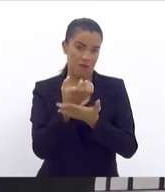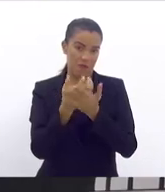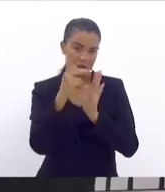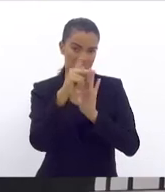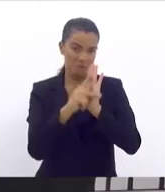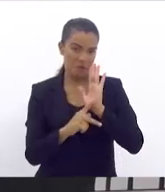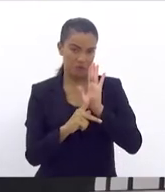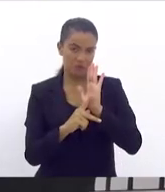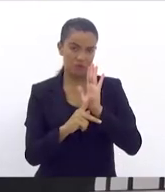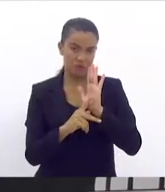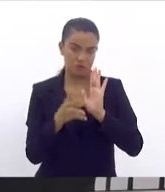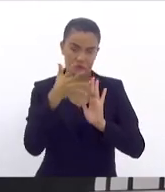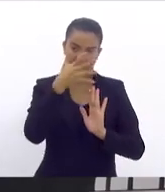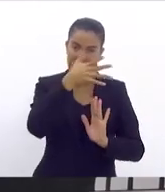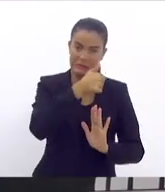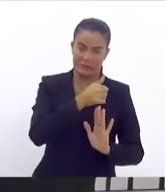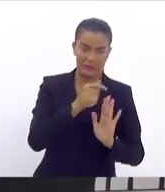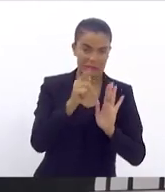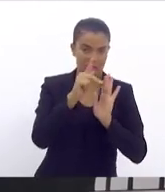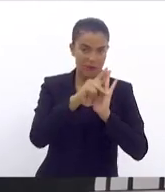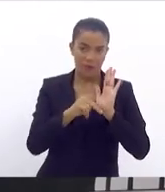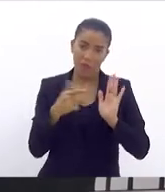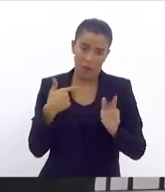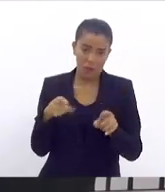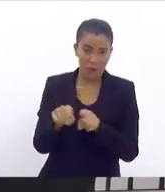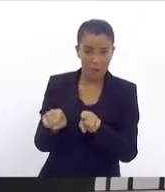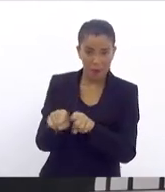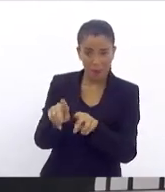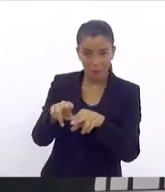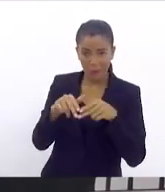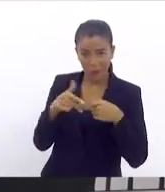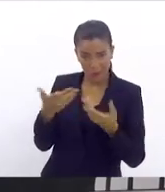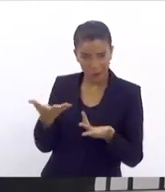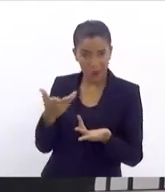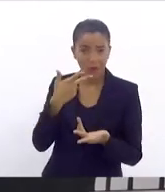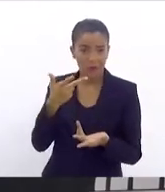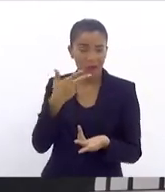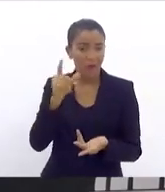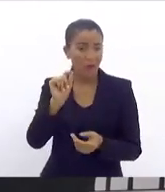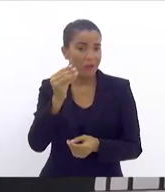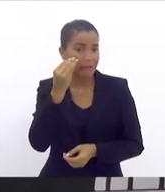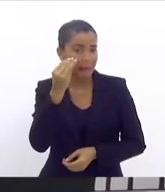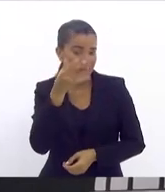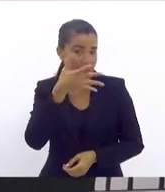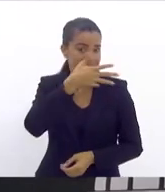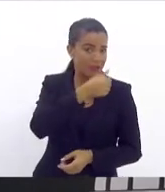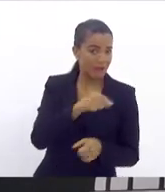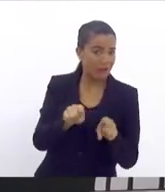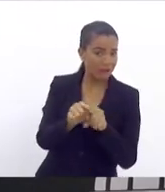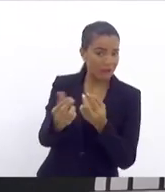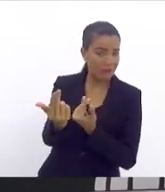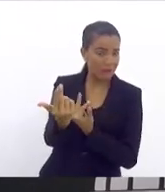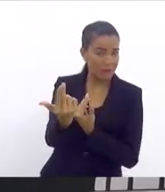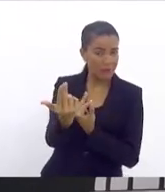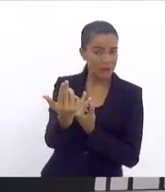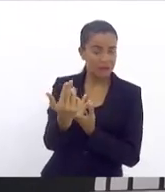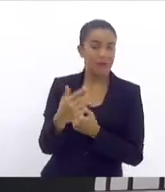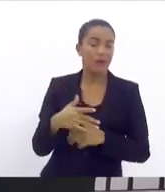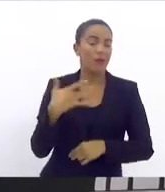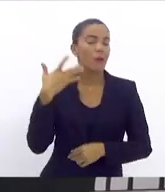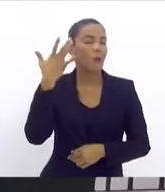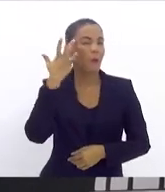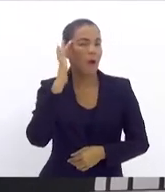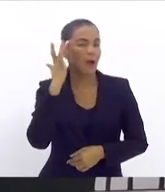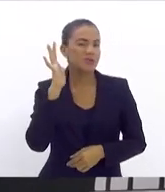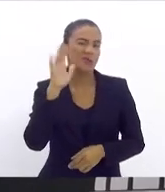programa... Mas eu também, senão eu estaria votando pela prejudicabilidade, eu estou tentando salvar. Eu acho que, por ser um programa,